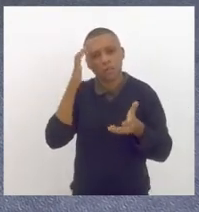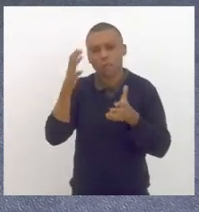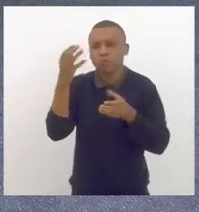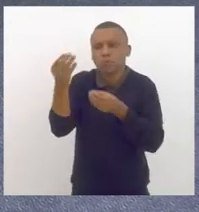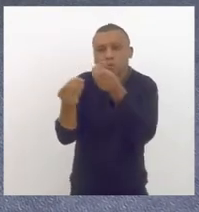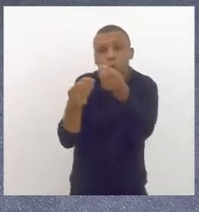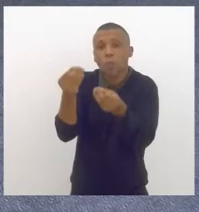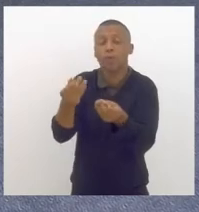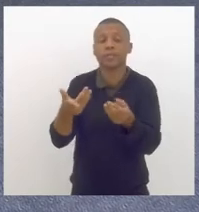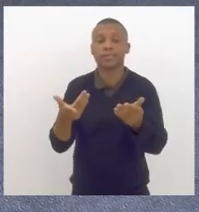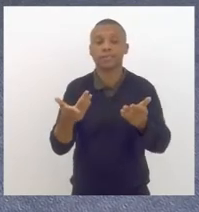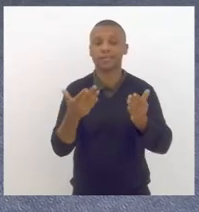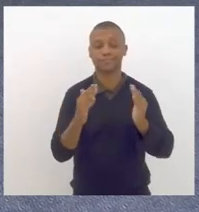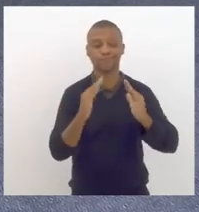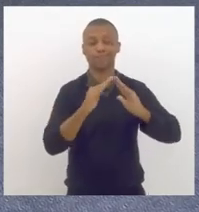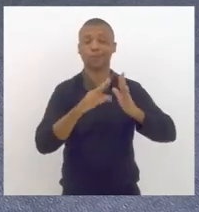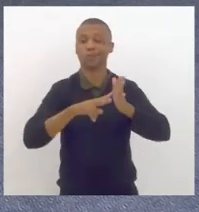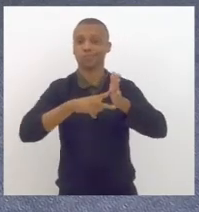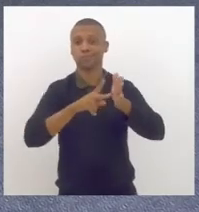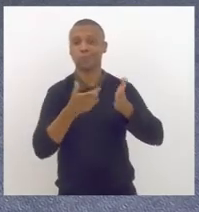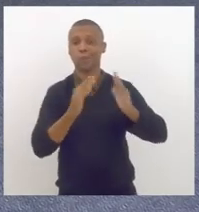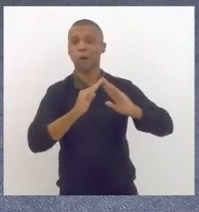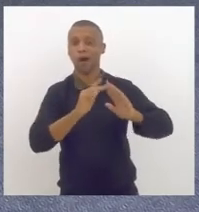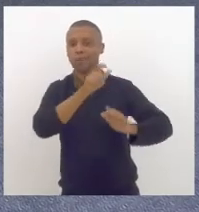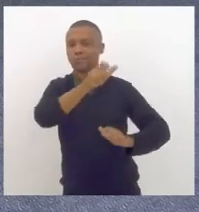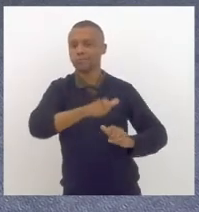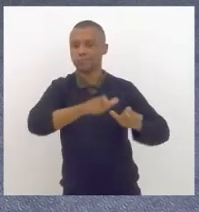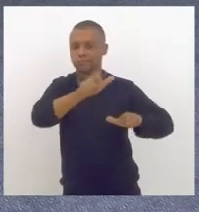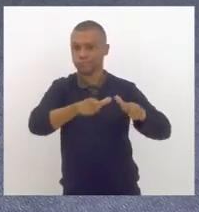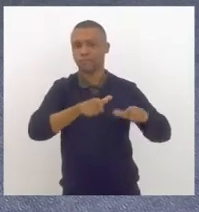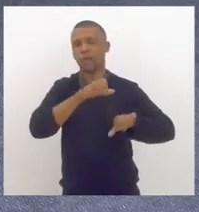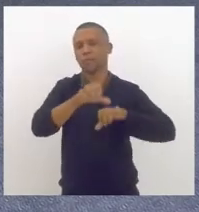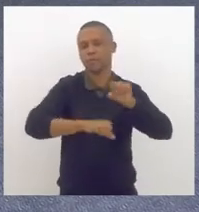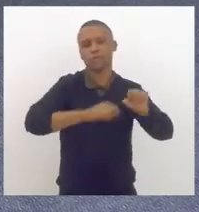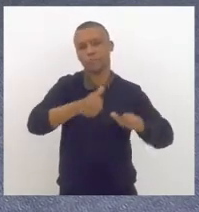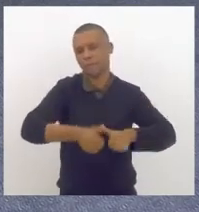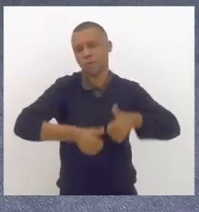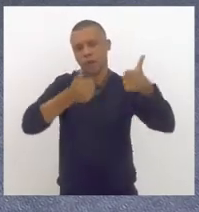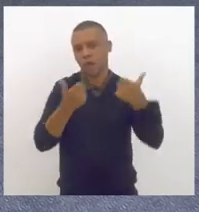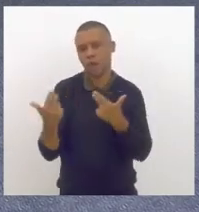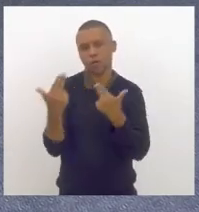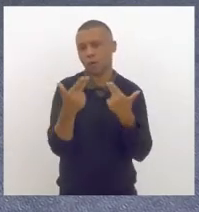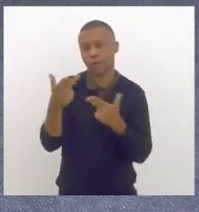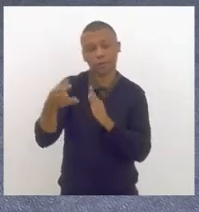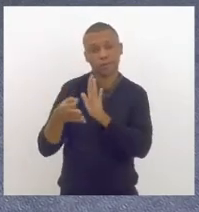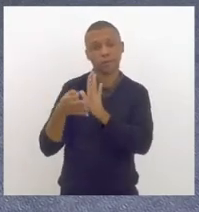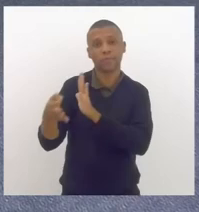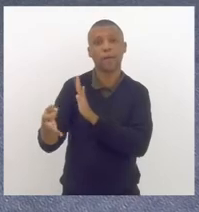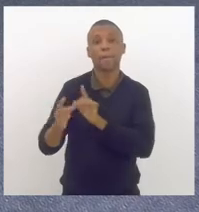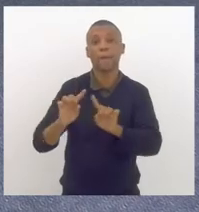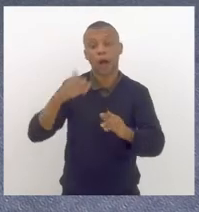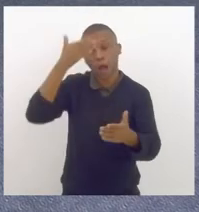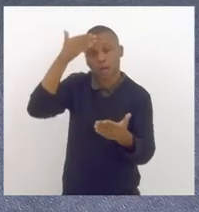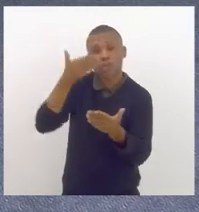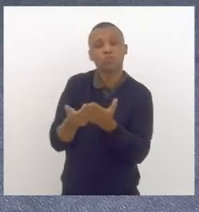que a população reside, de fato, buscando melhorias como essas que Vossa Excelência apontou. Mas eu acho que a gente consegue ter uma política permanente